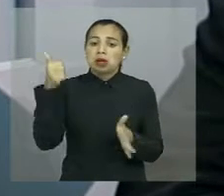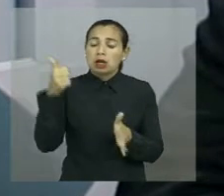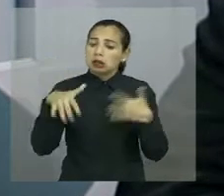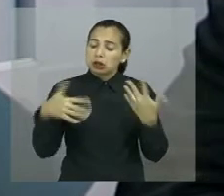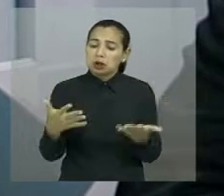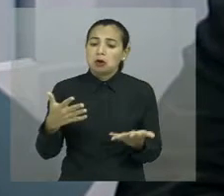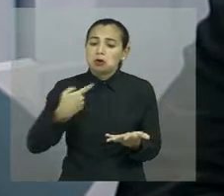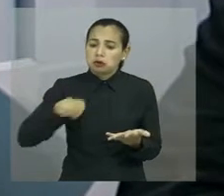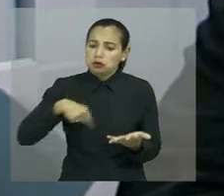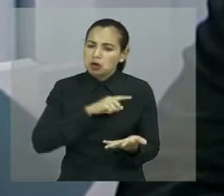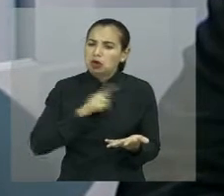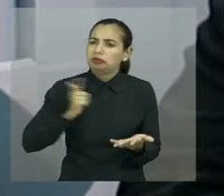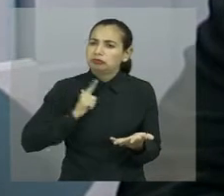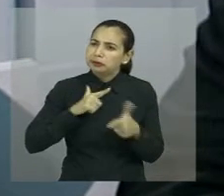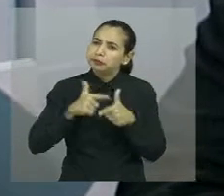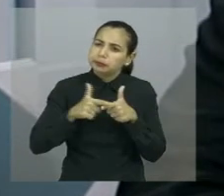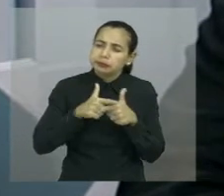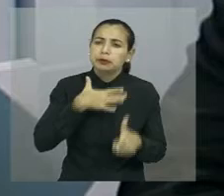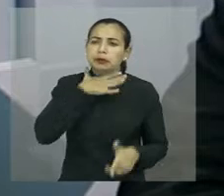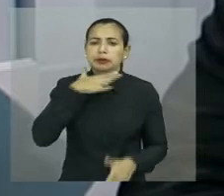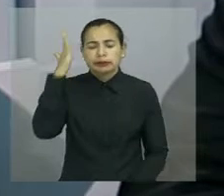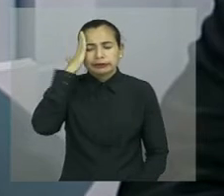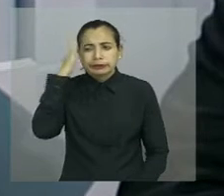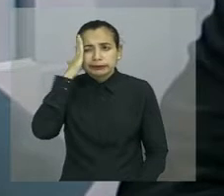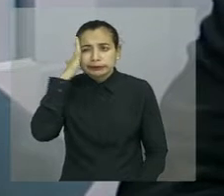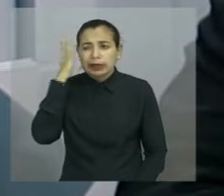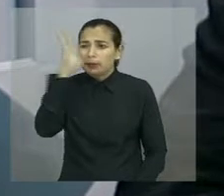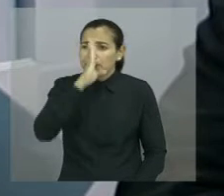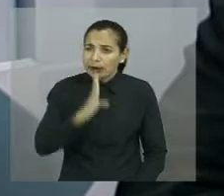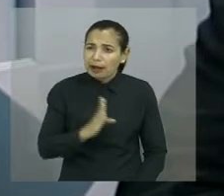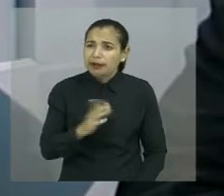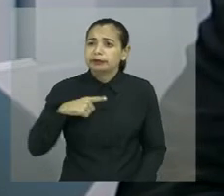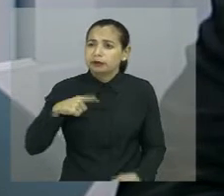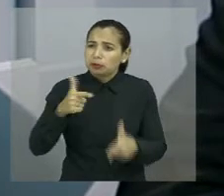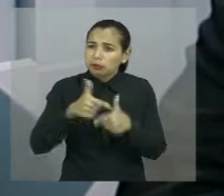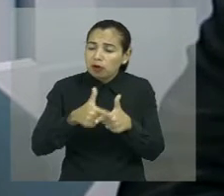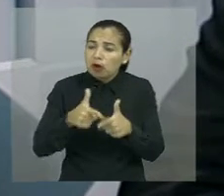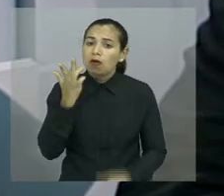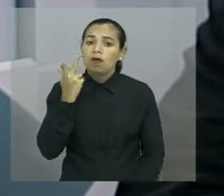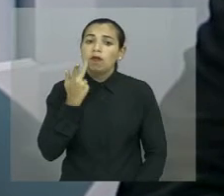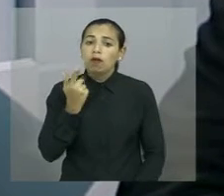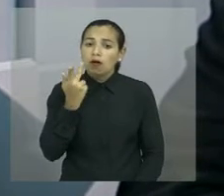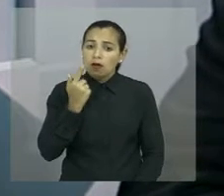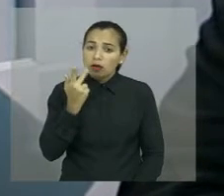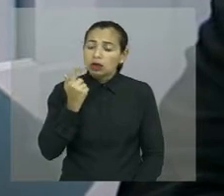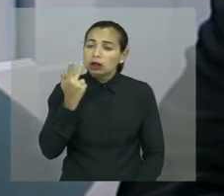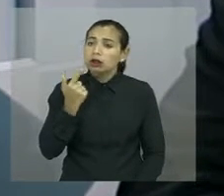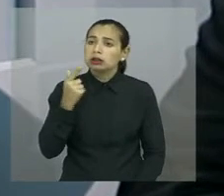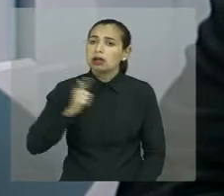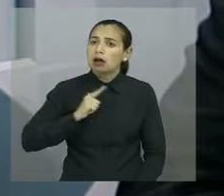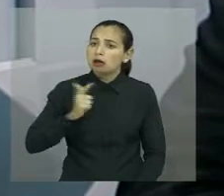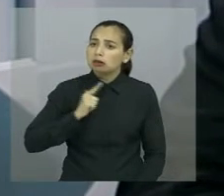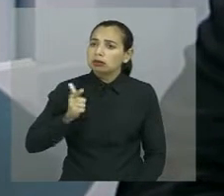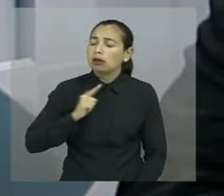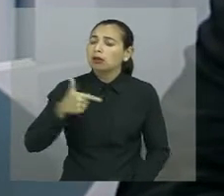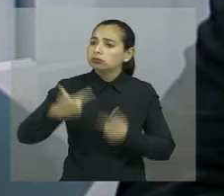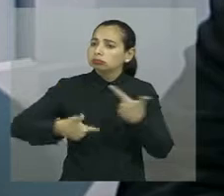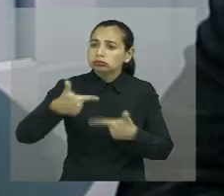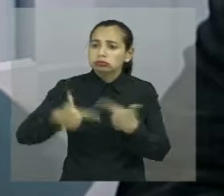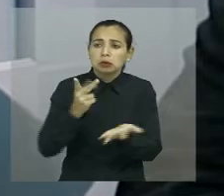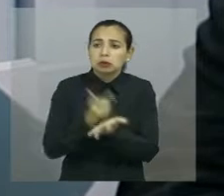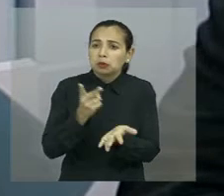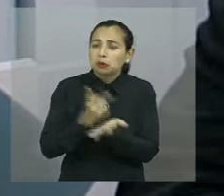todo este momento difícil que o Brasil está passando, Fortaleza não cessa, o prefeito Roberto Cláudio não cessa